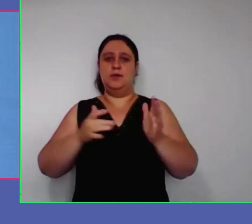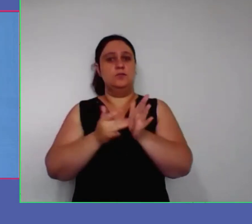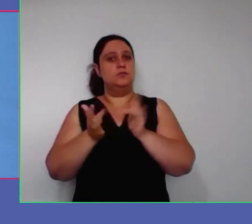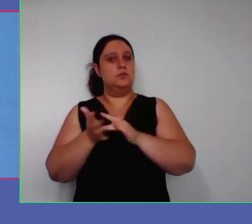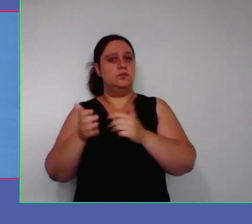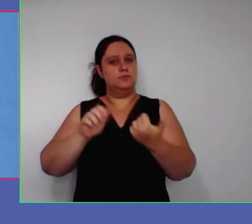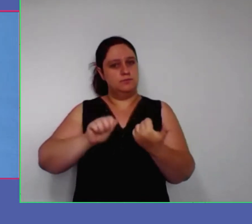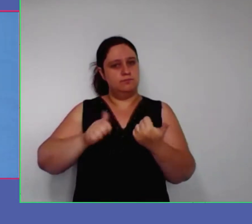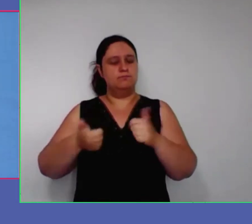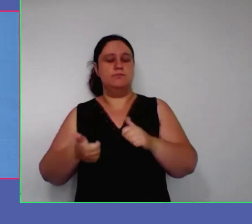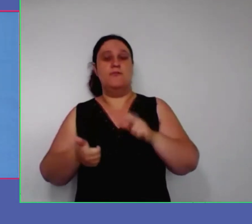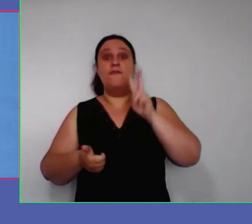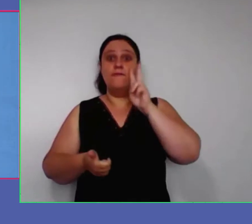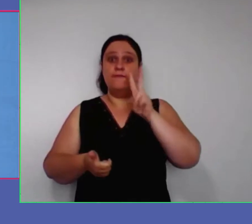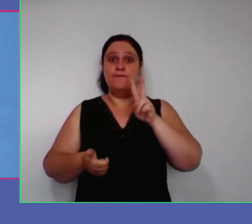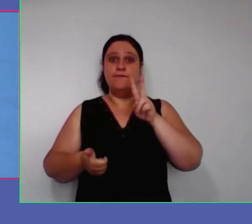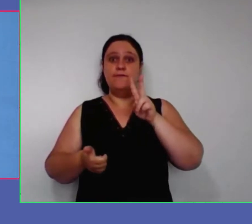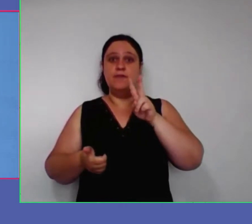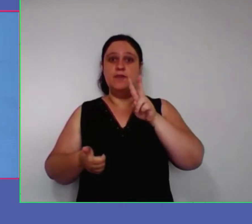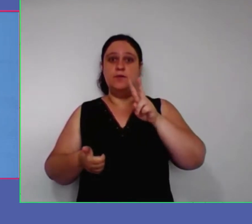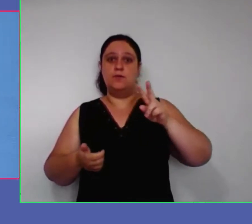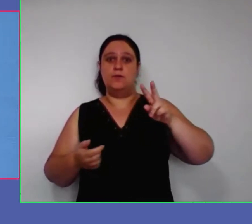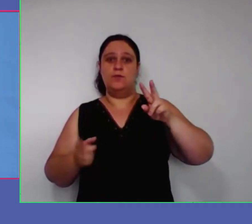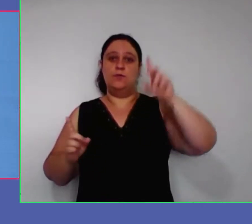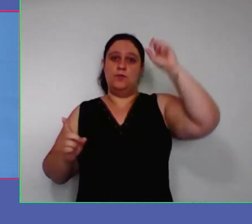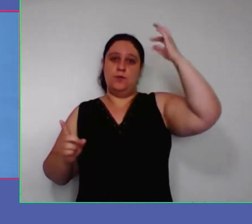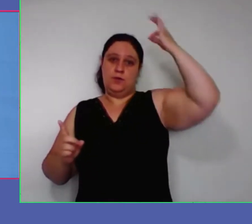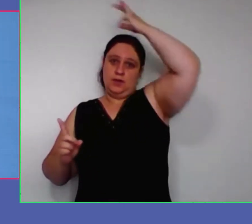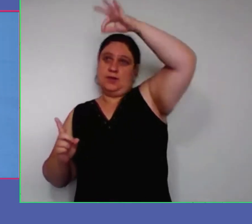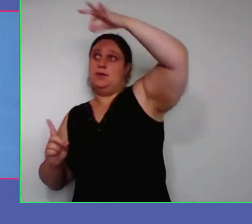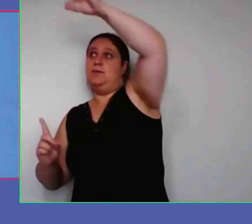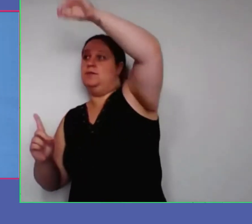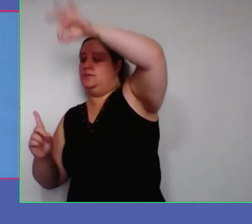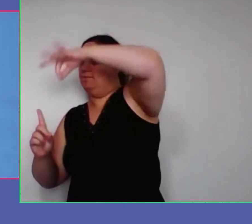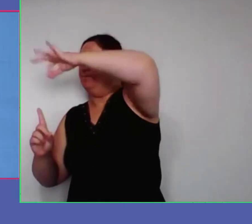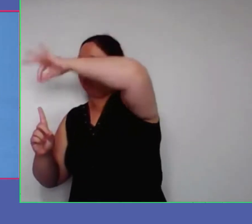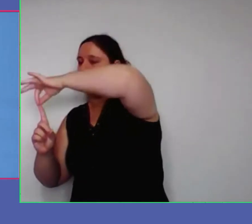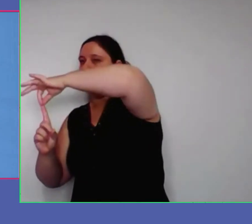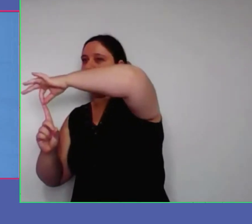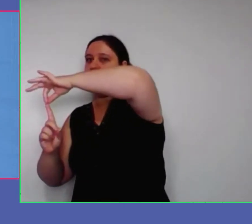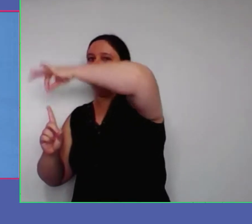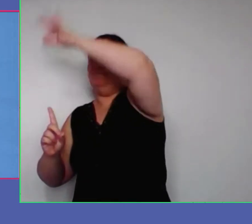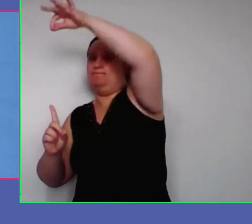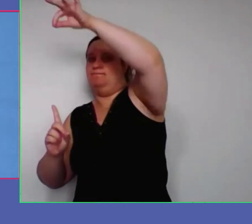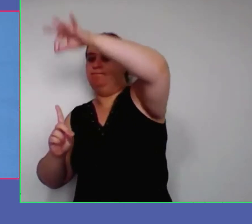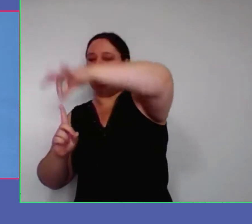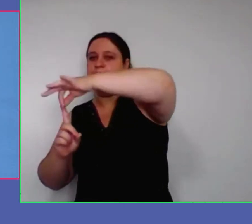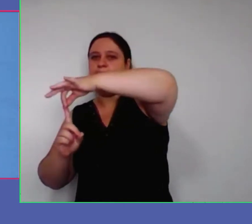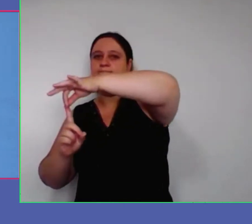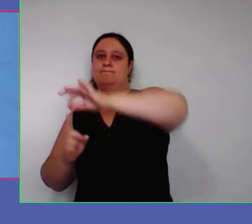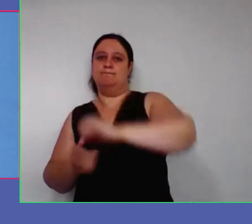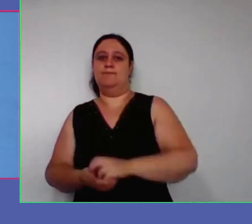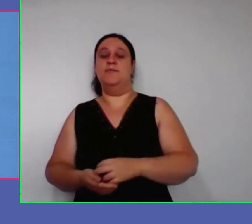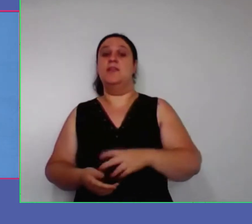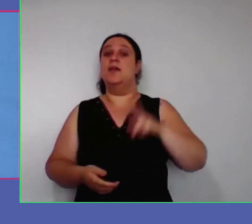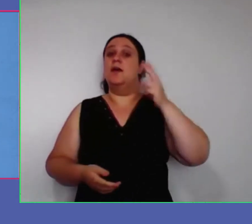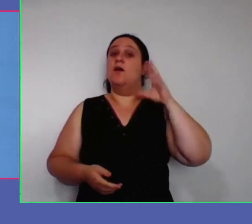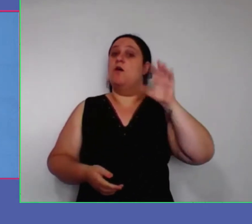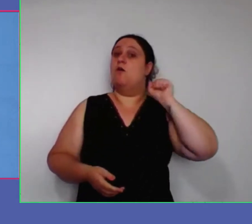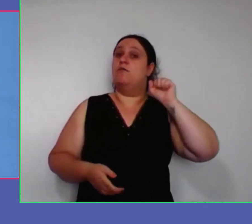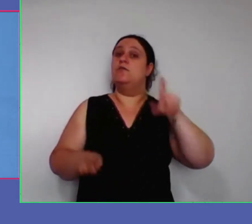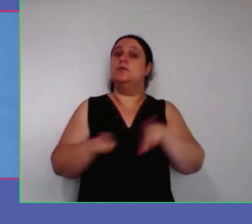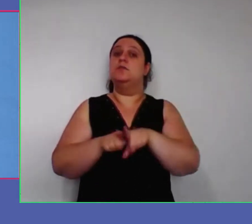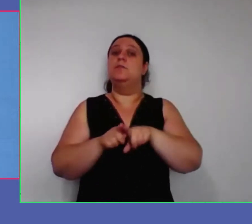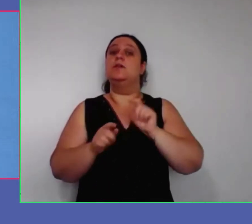Deus descendo como pomba, vindo sobre ele, e ainda ouviu o quê? Eis uma voz dos céus que